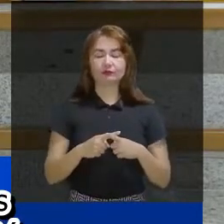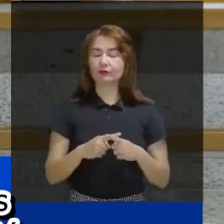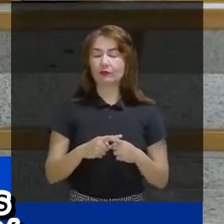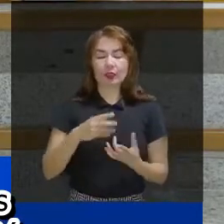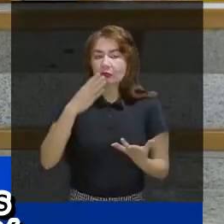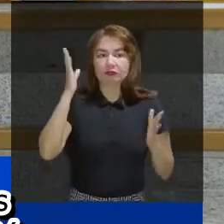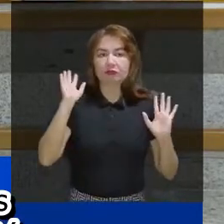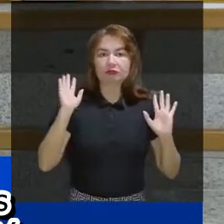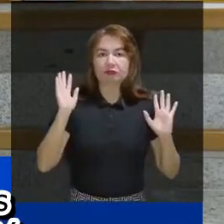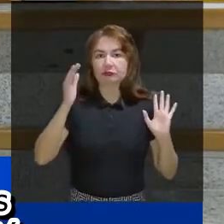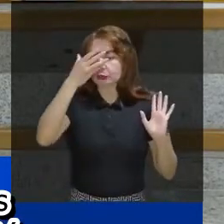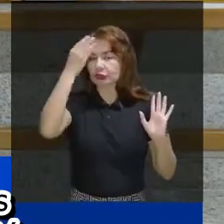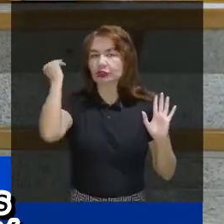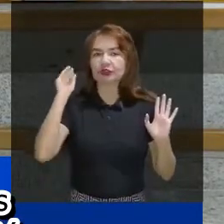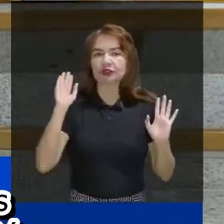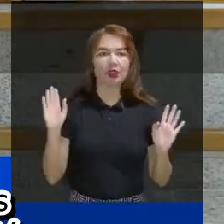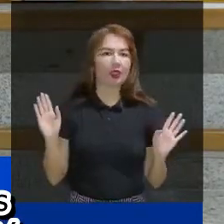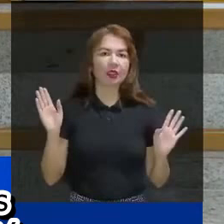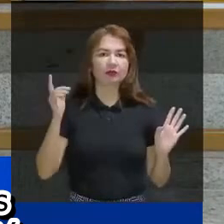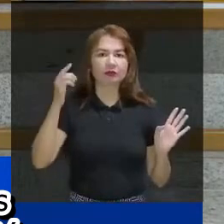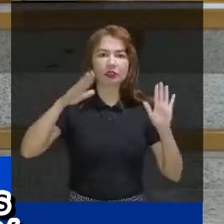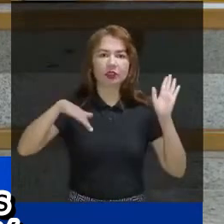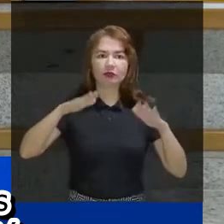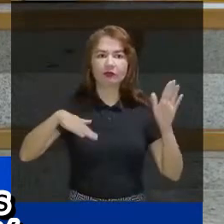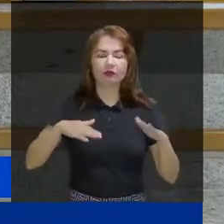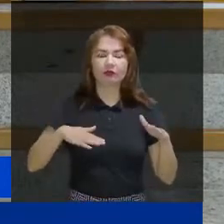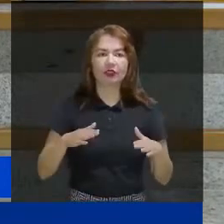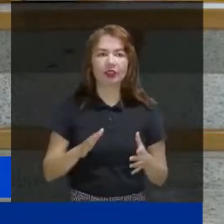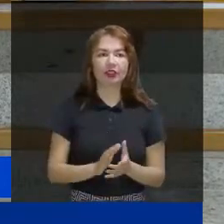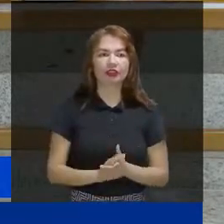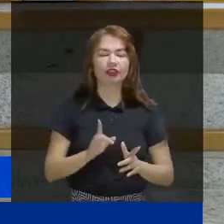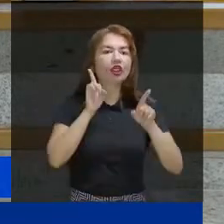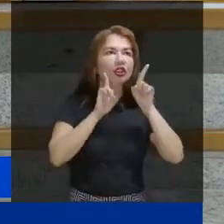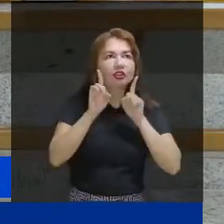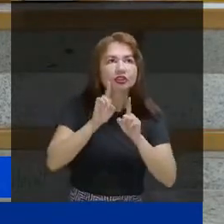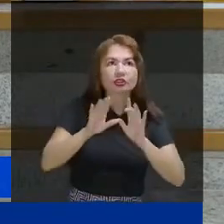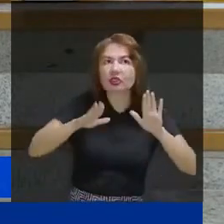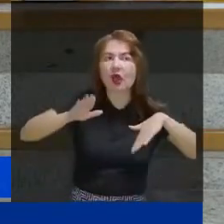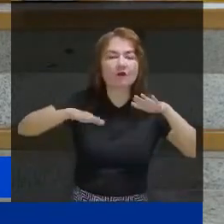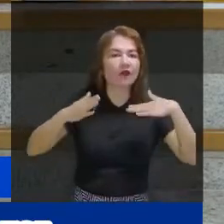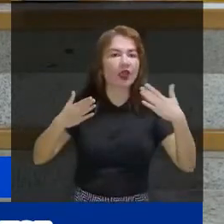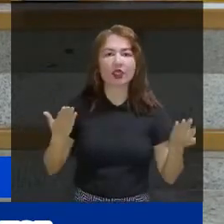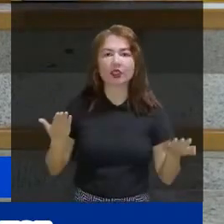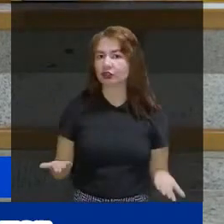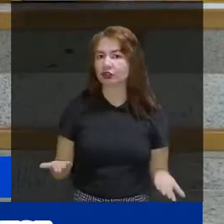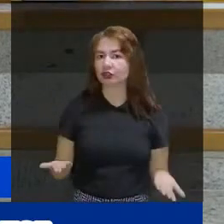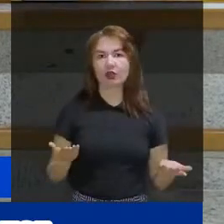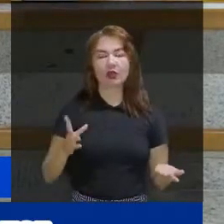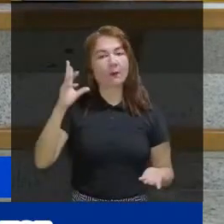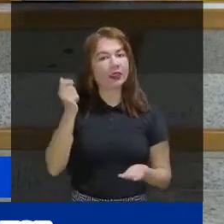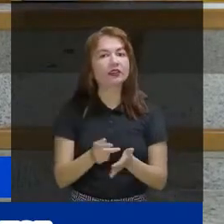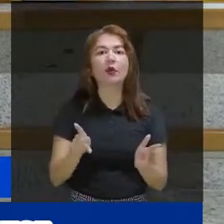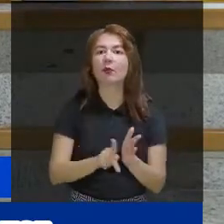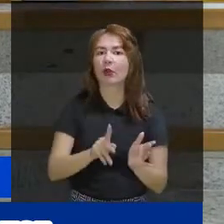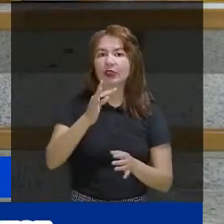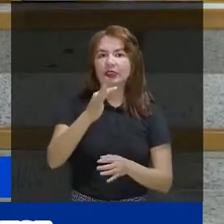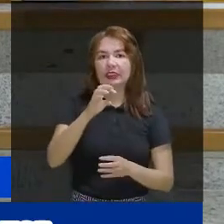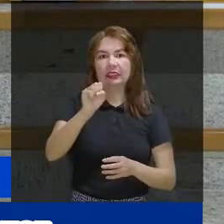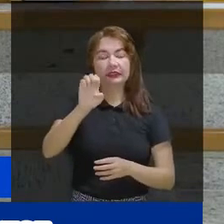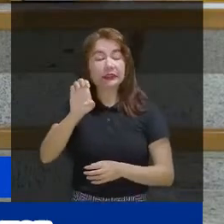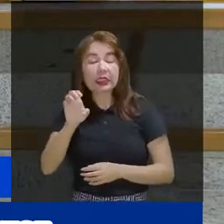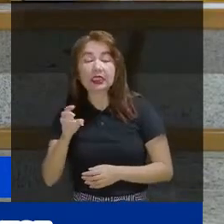lapso realmente tenhamos passado batido, porque o doutor Anselmo está trazendo aqui jurisprudência do TSE. O que eu acho que não pode